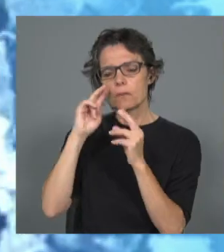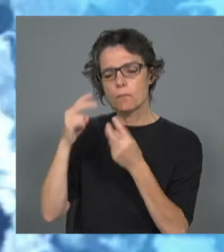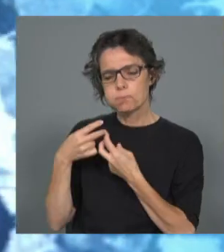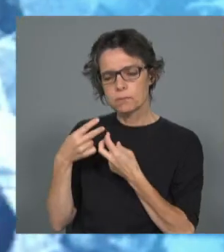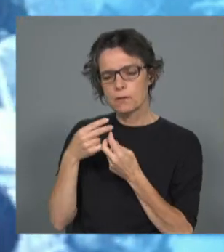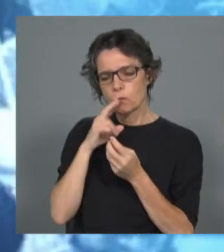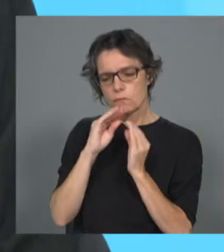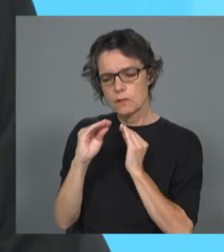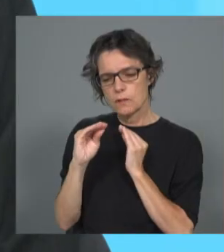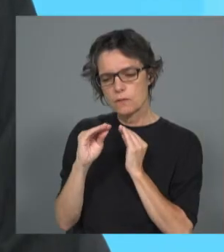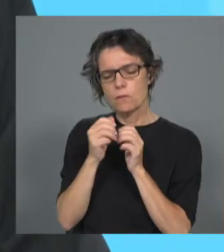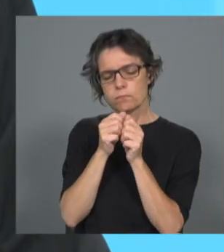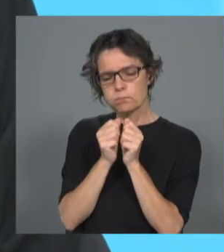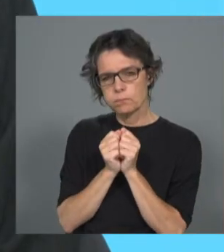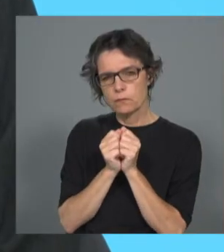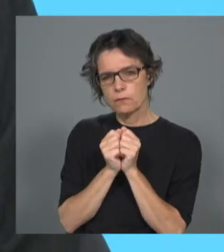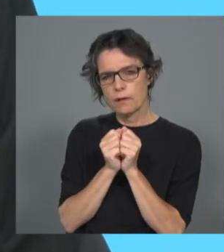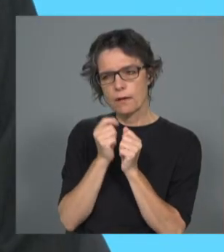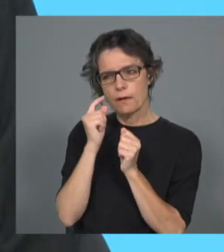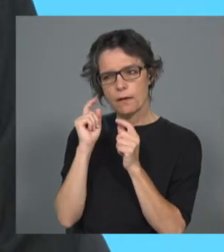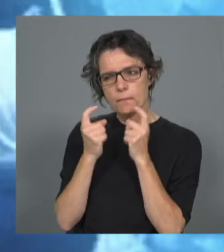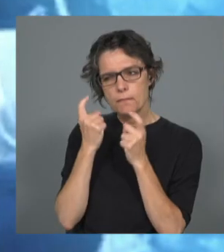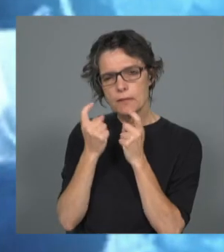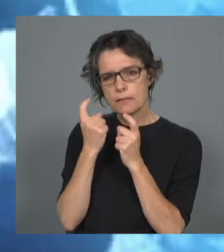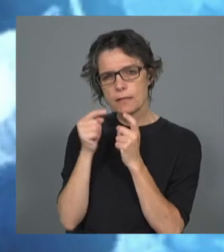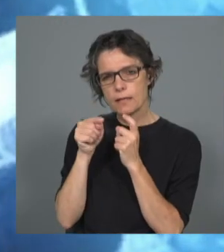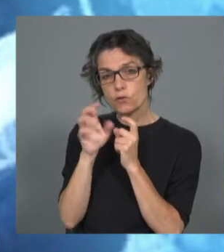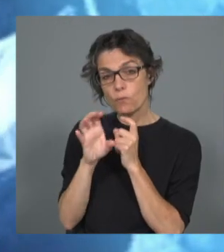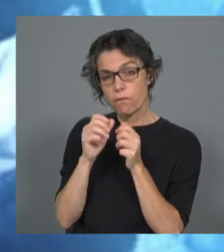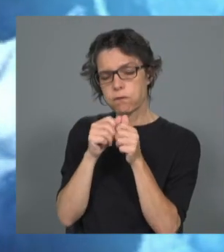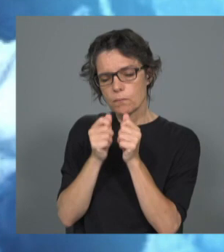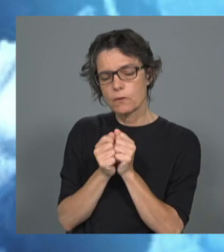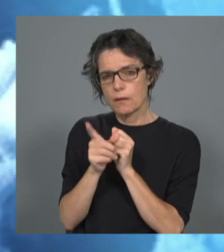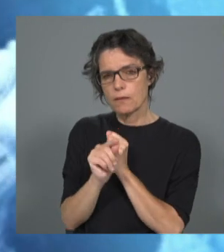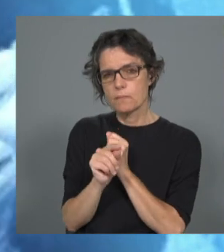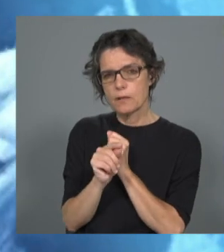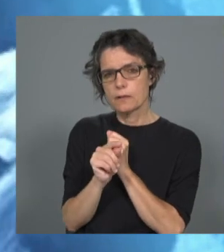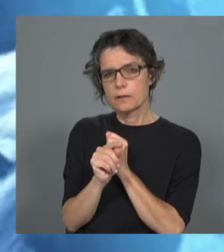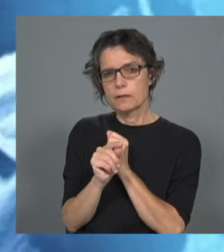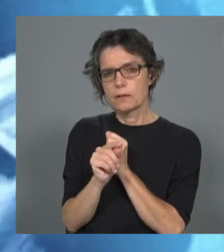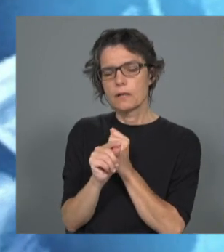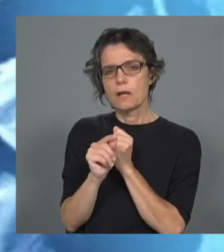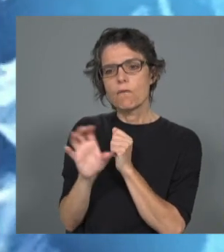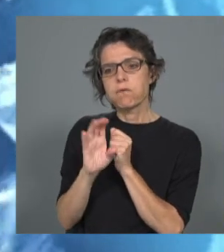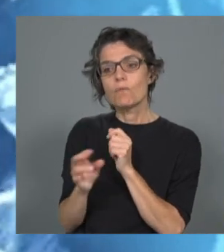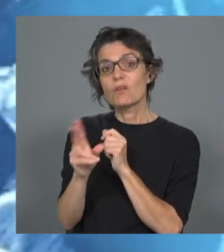que, também criativa e inovadora, diferente, que crie novas